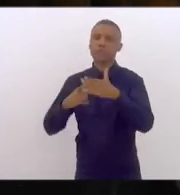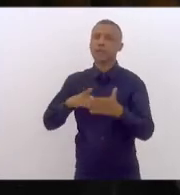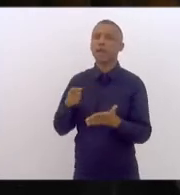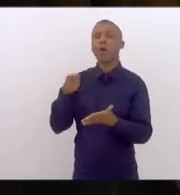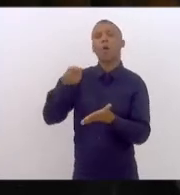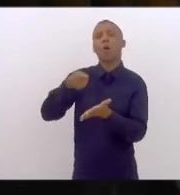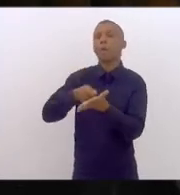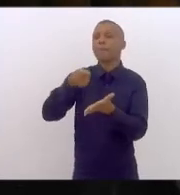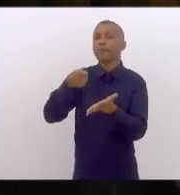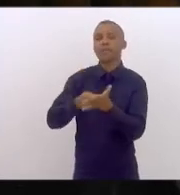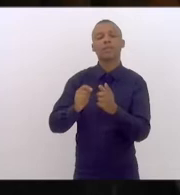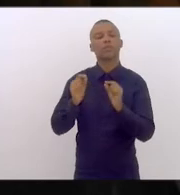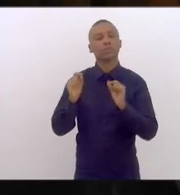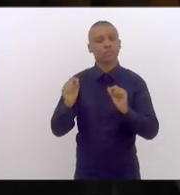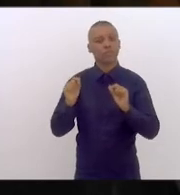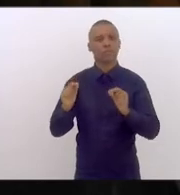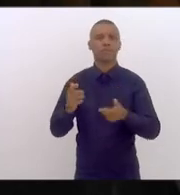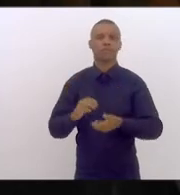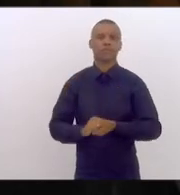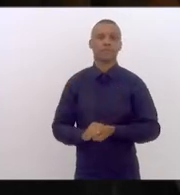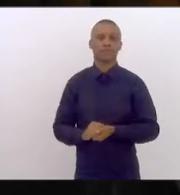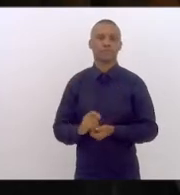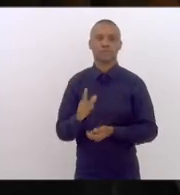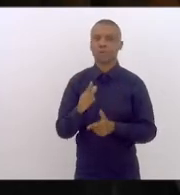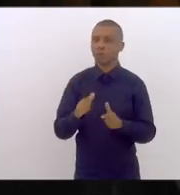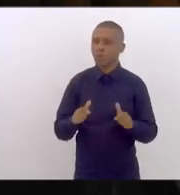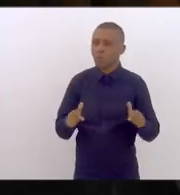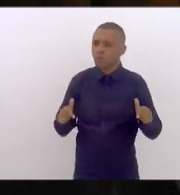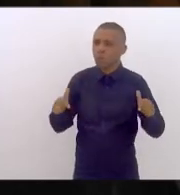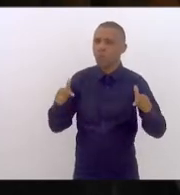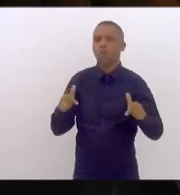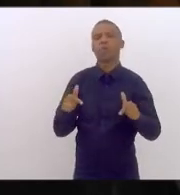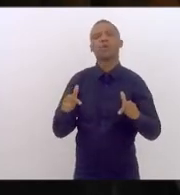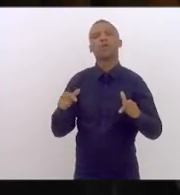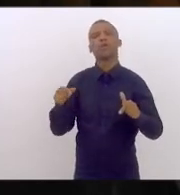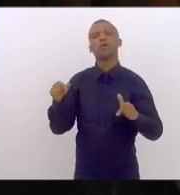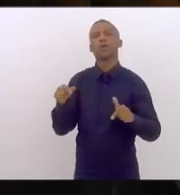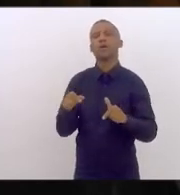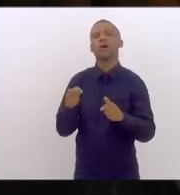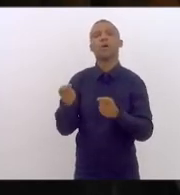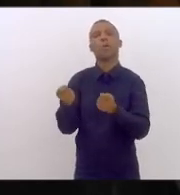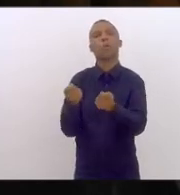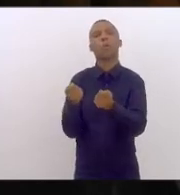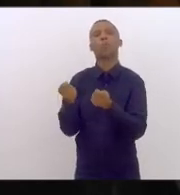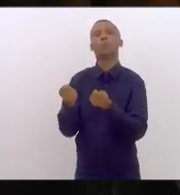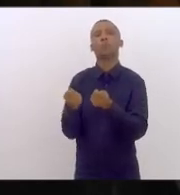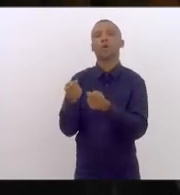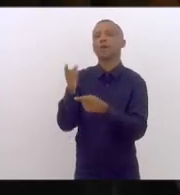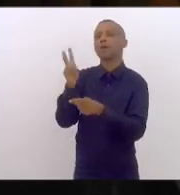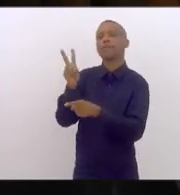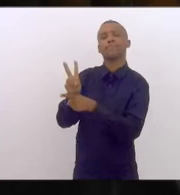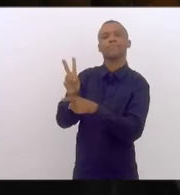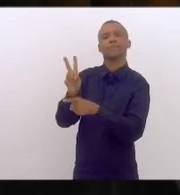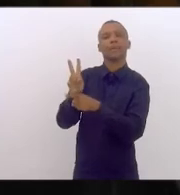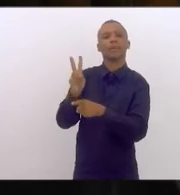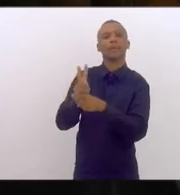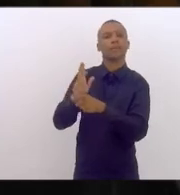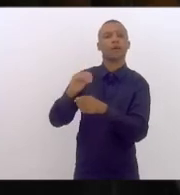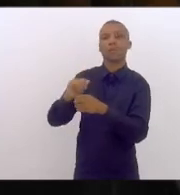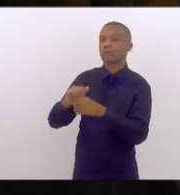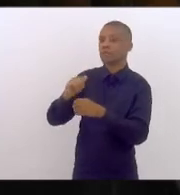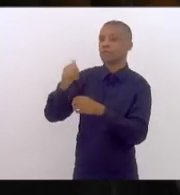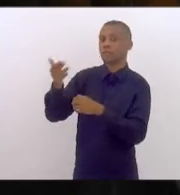obrigação de fazerem o controle externo da